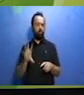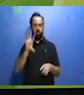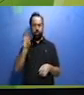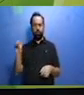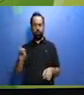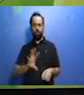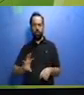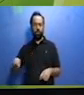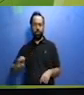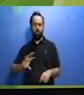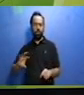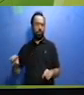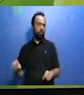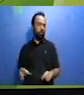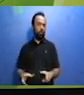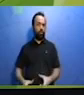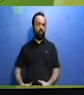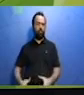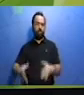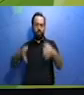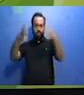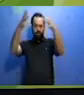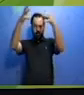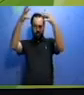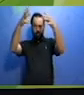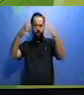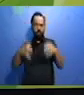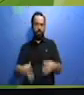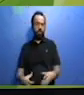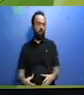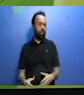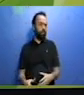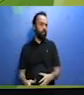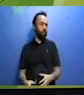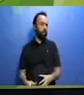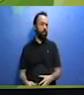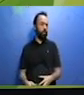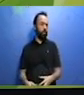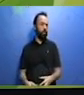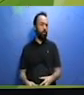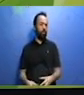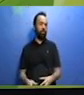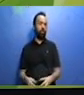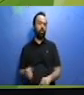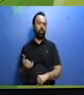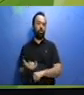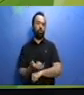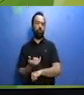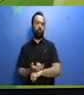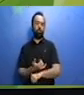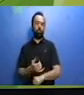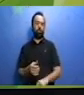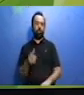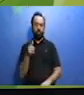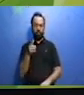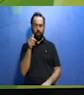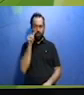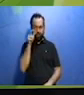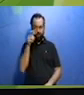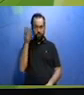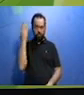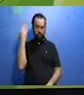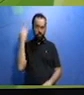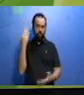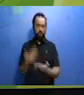petróleo. Então, essa é uma coluna, né, de destilação fracionada, inclusive uma técnica que nós vimos na nossa aula